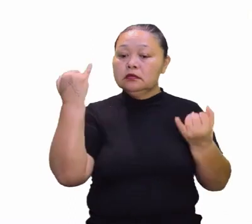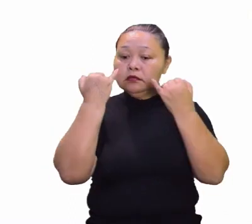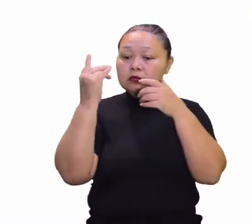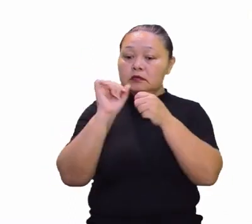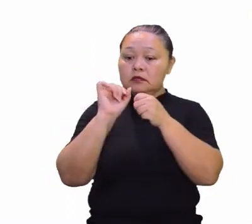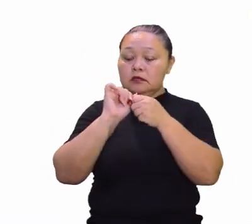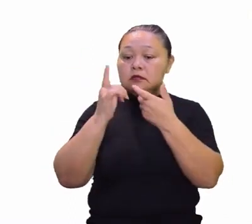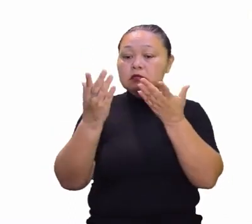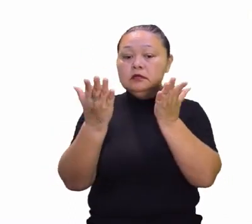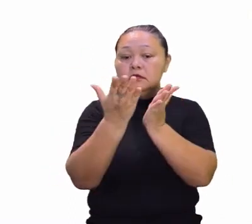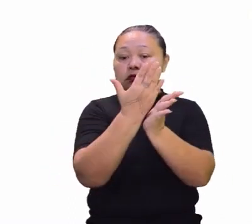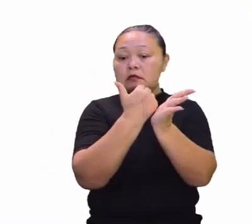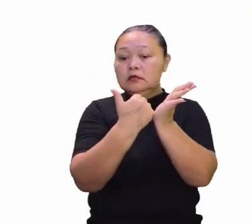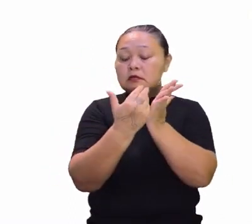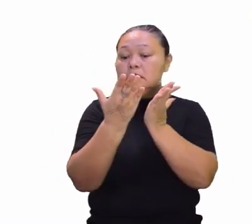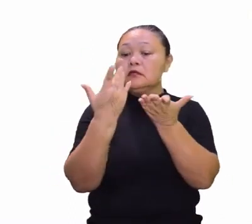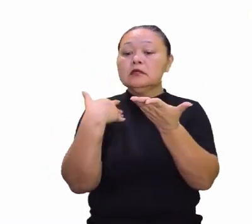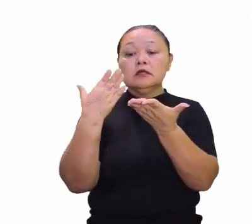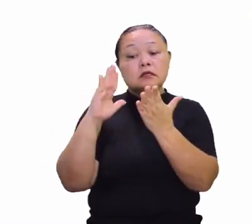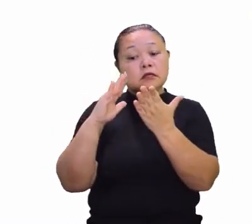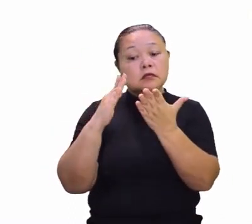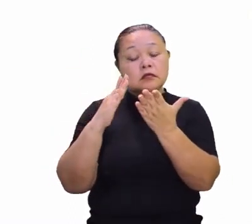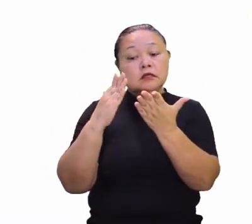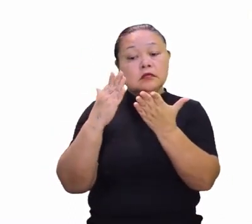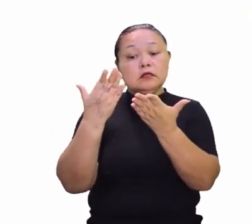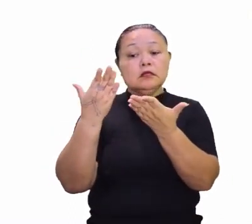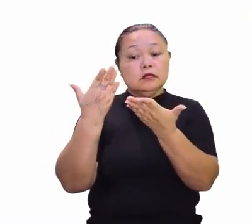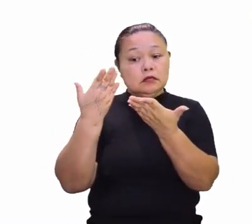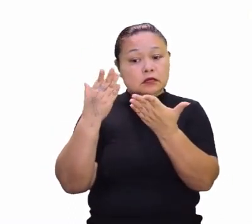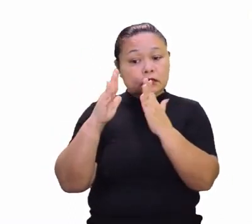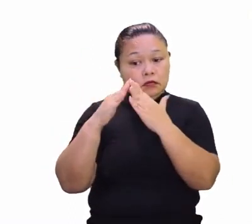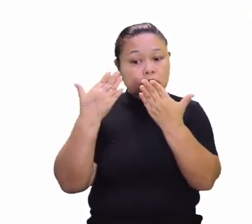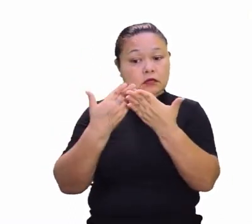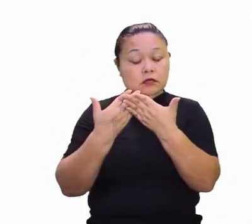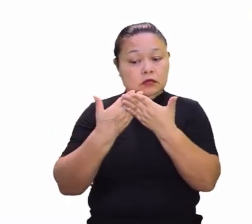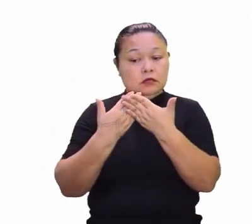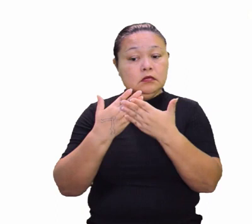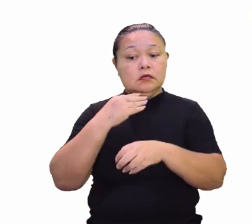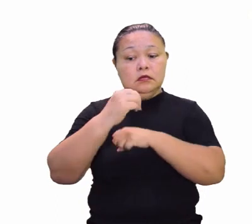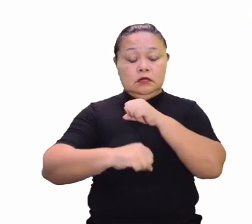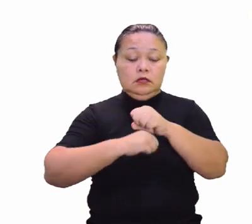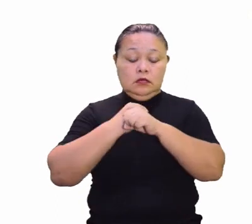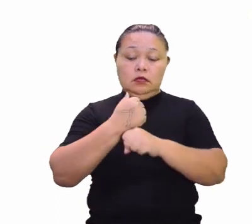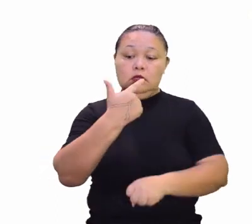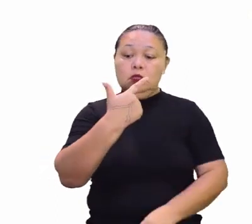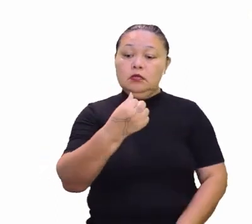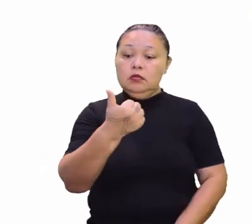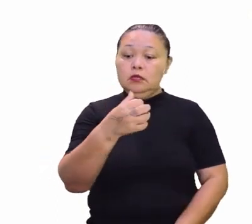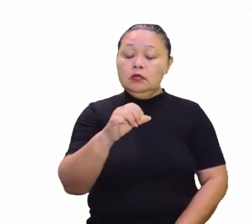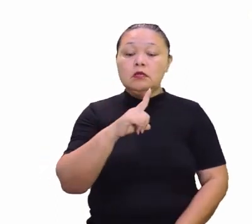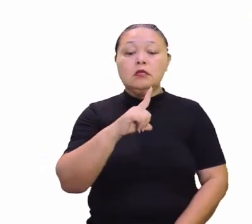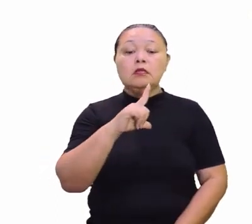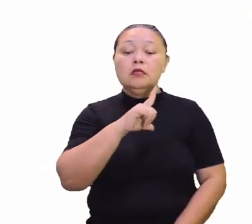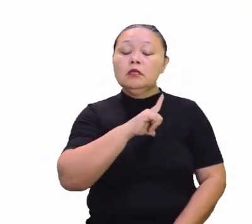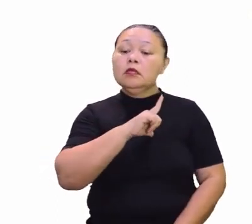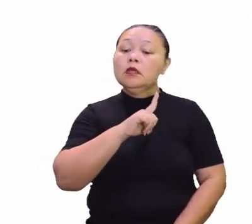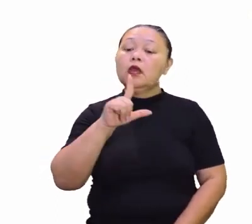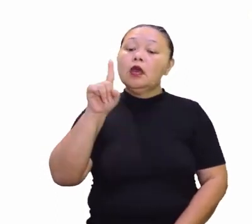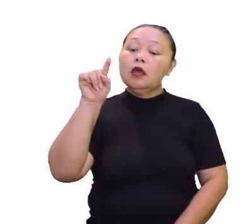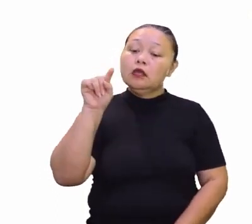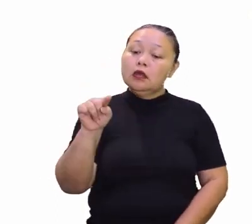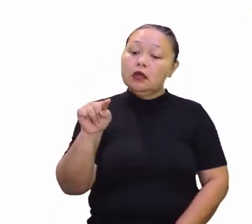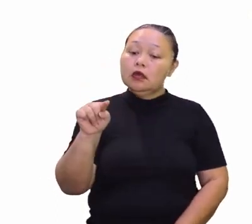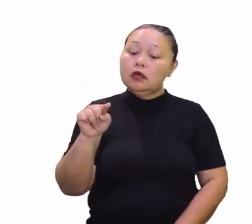publicação do Atlas Geográfico Escolar, 2016, e nesse Atlas, Rondônia tem 8 unidades